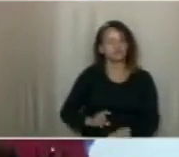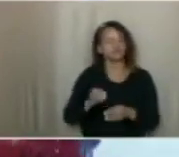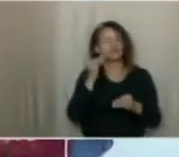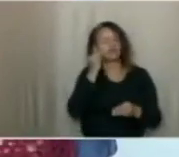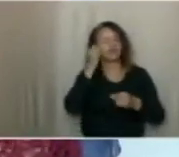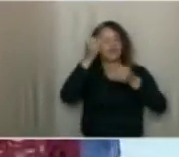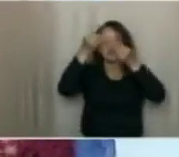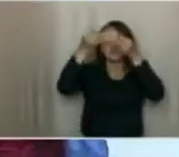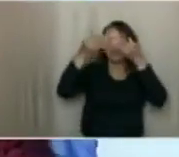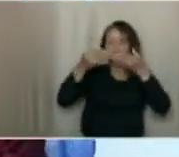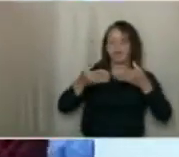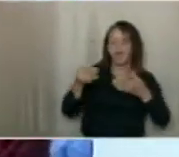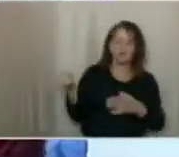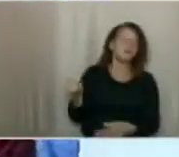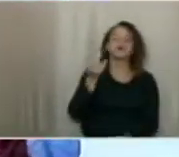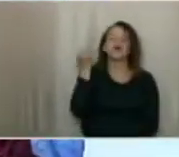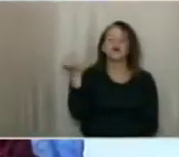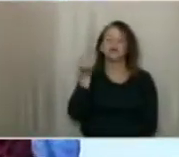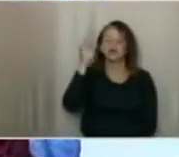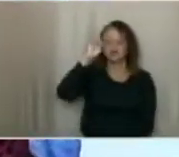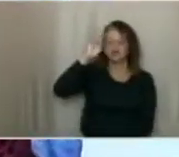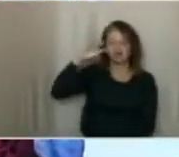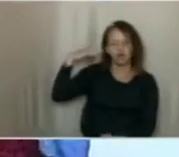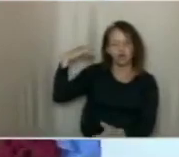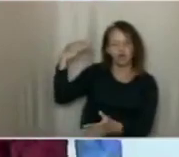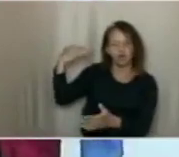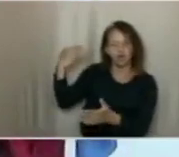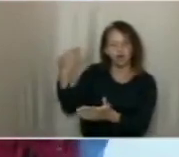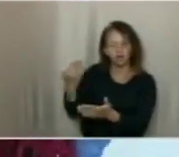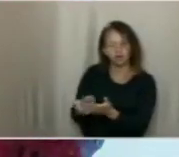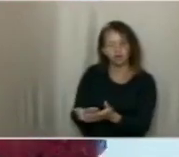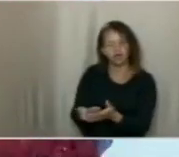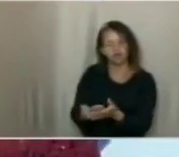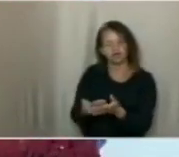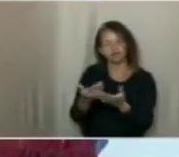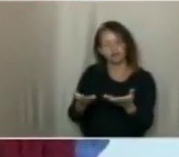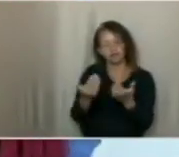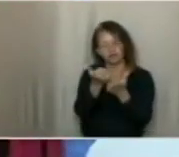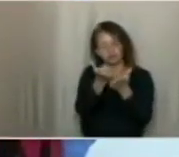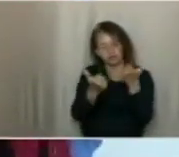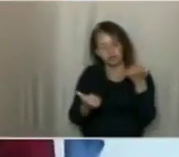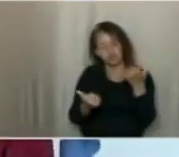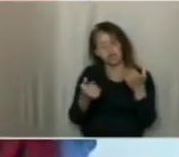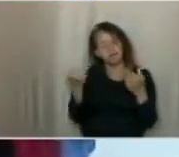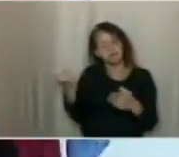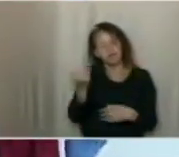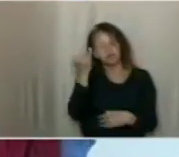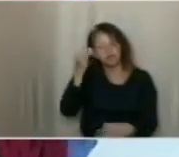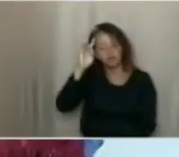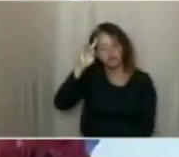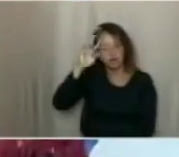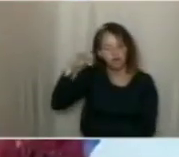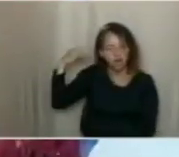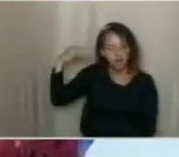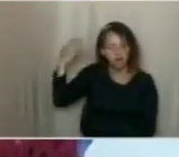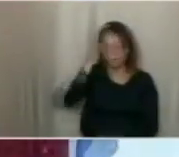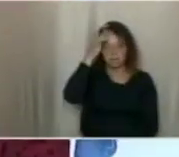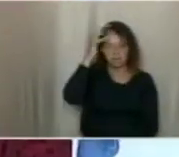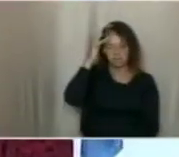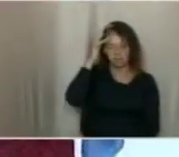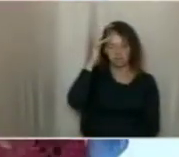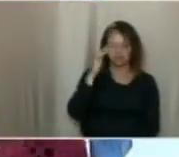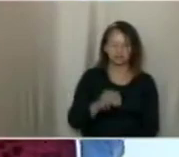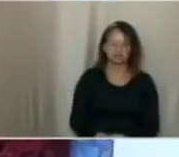explicar a importância histórica deste conselho a importância histórica essa